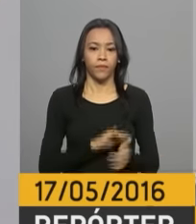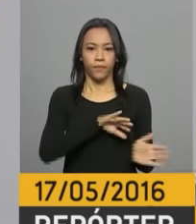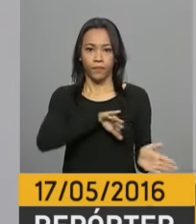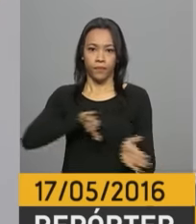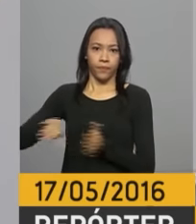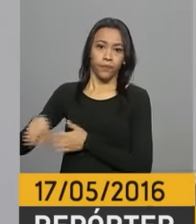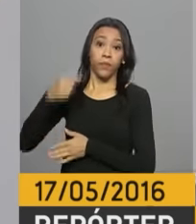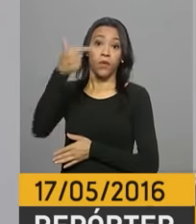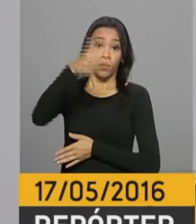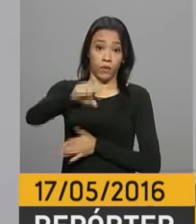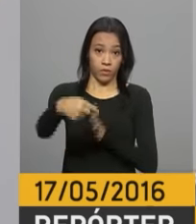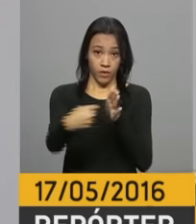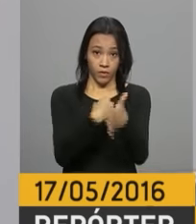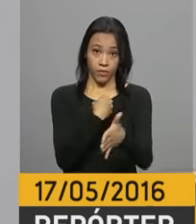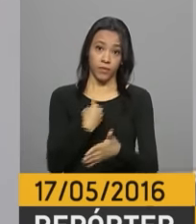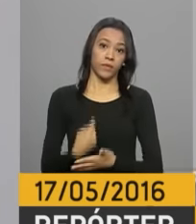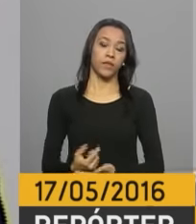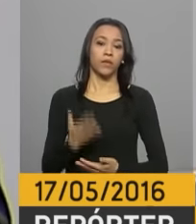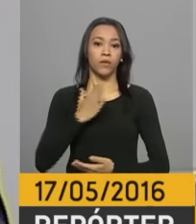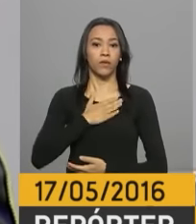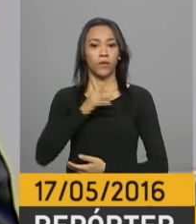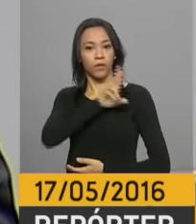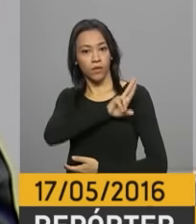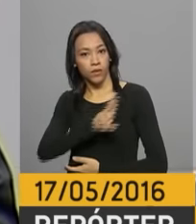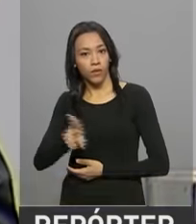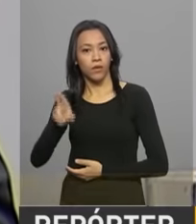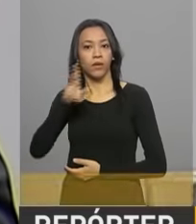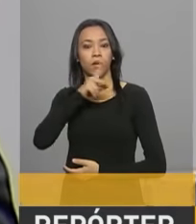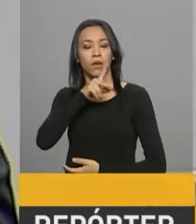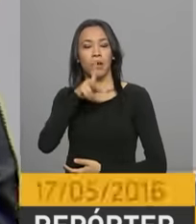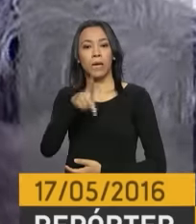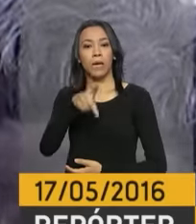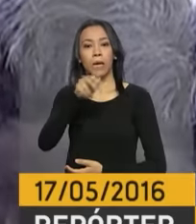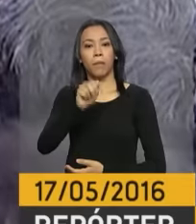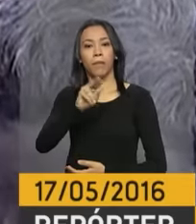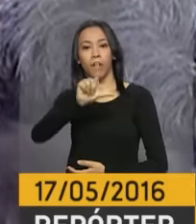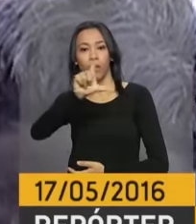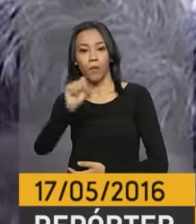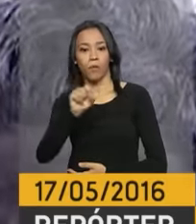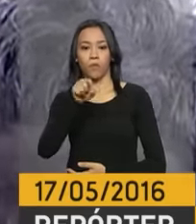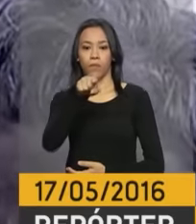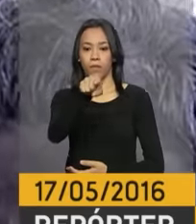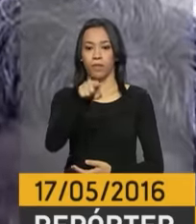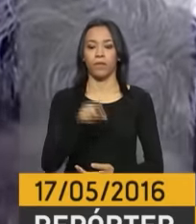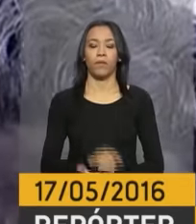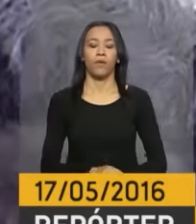Ministro, próxima, por favor. Paulo Trevisani, do Wall Street Journal e da agência Dow Jones.